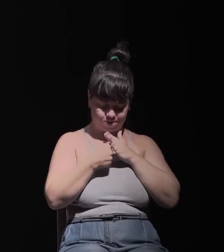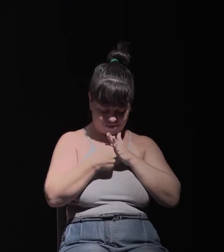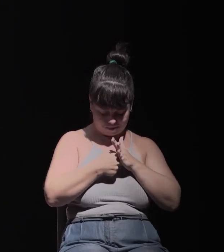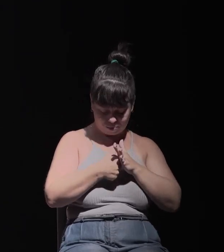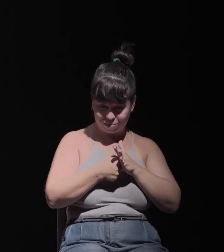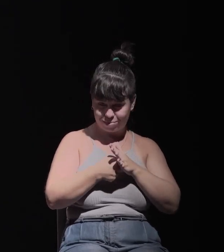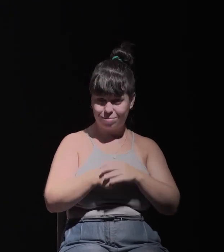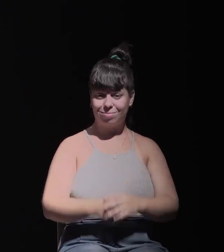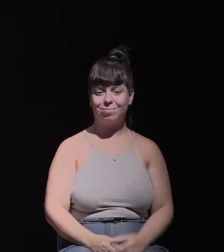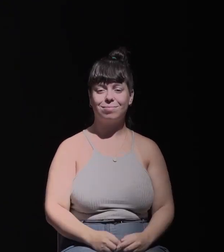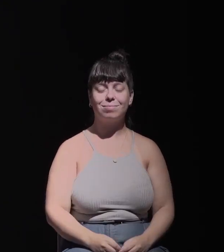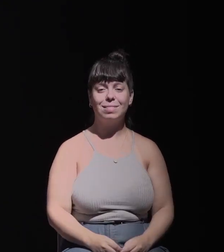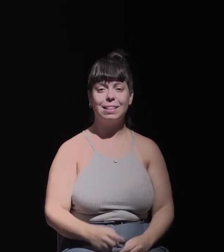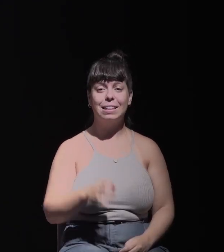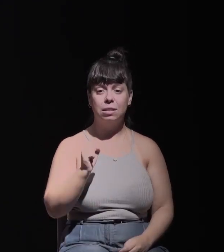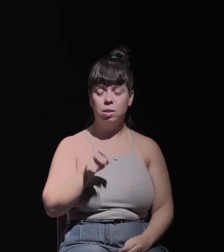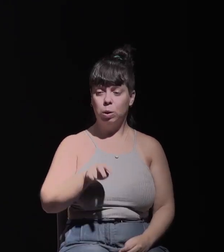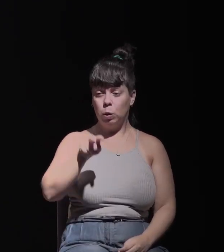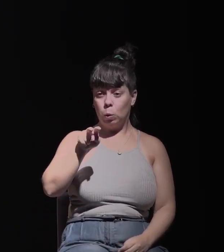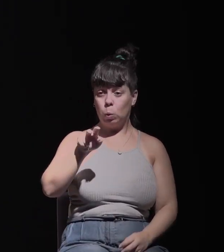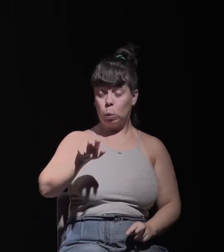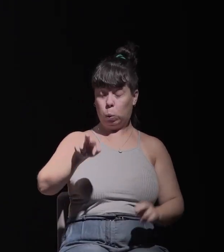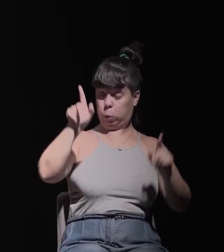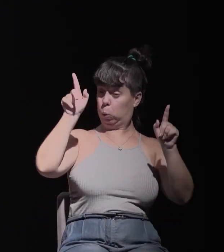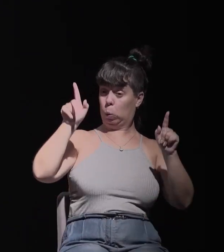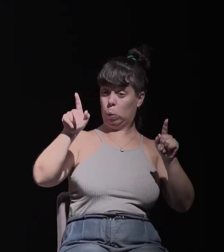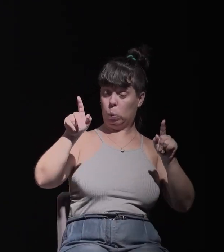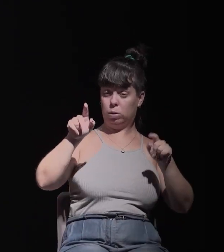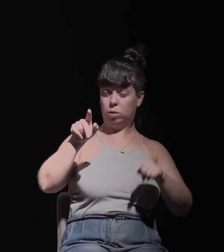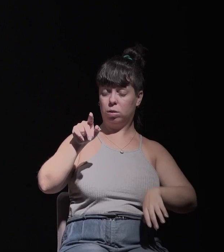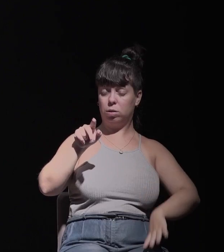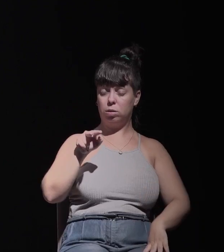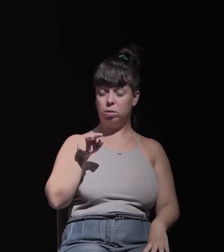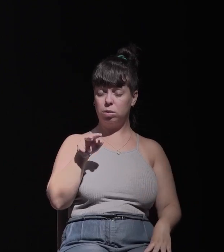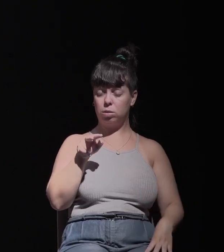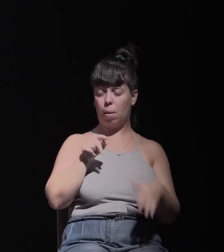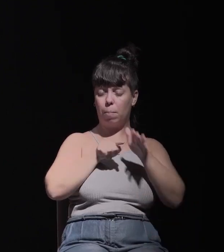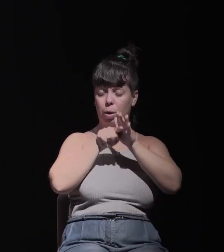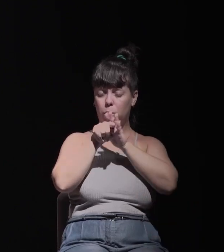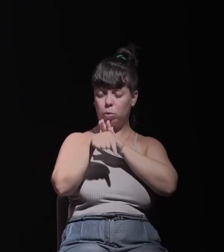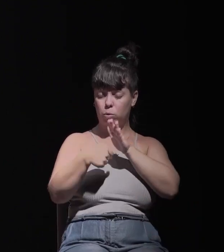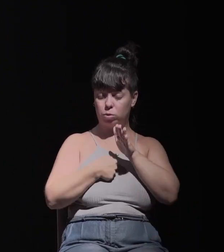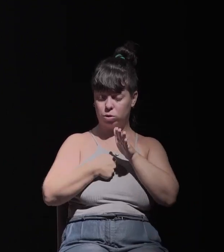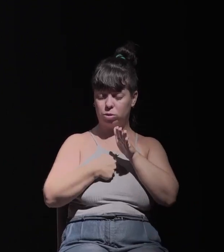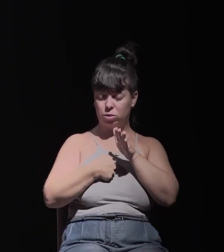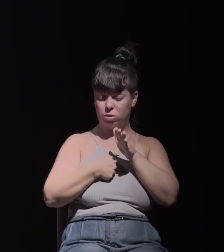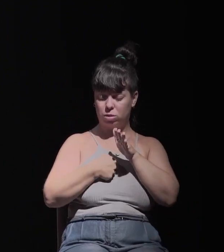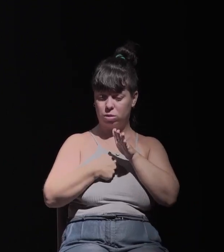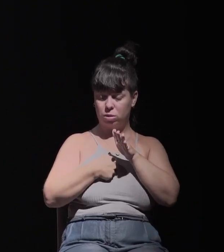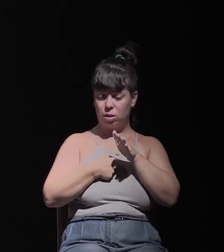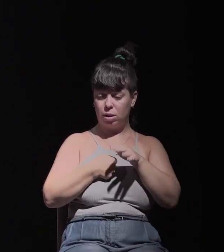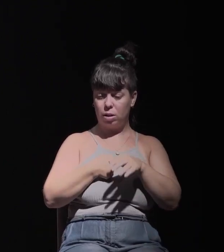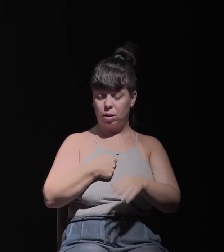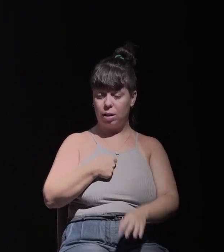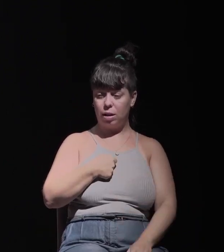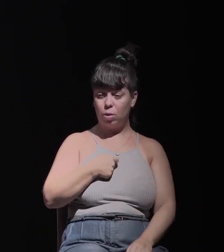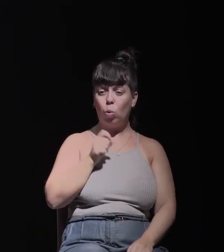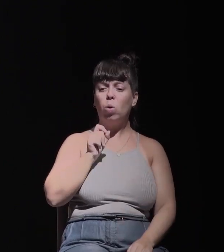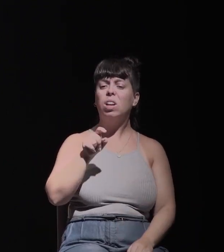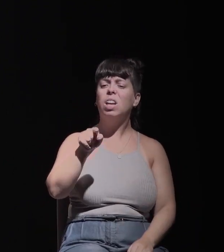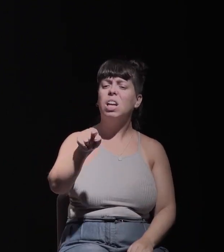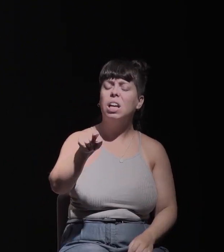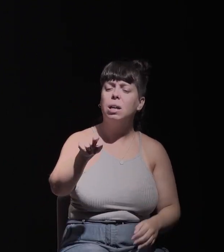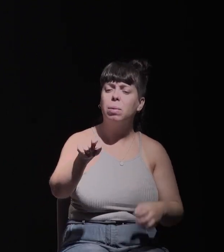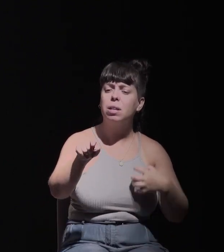autoinvestigação. É quando você se deparar com a diferença, pergunte, o que é que tem em mim que tanto incomoda você?